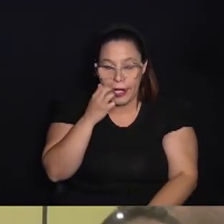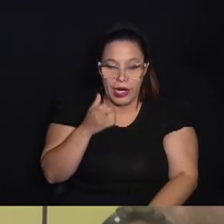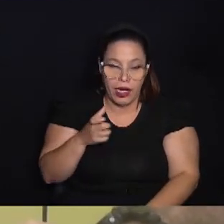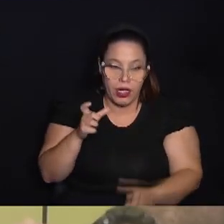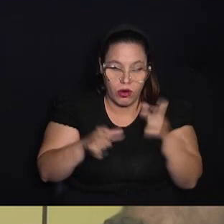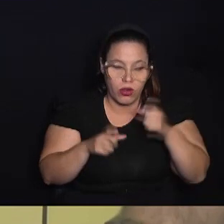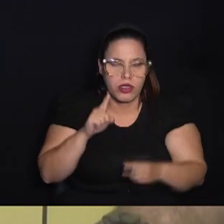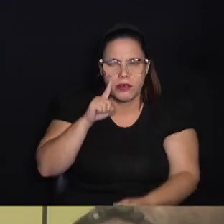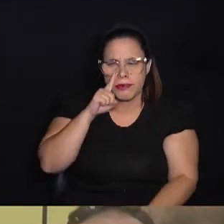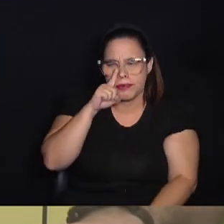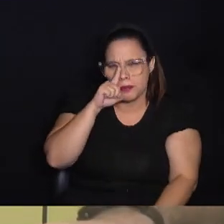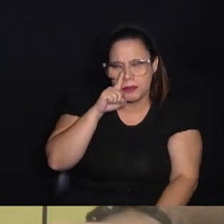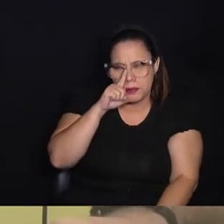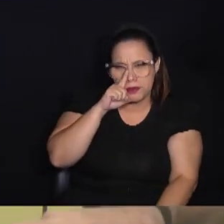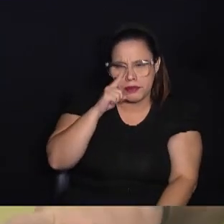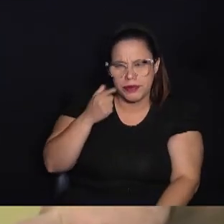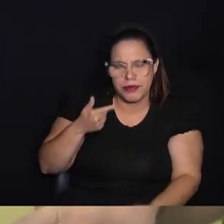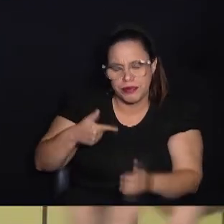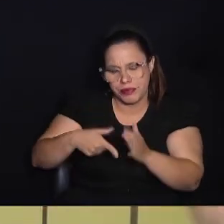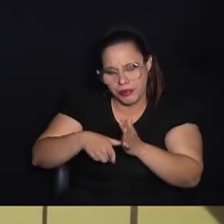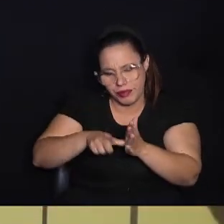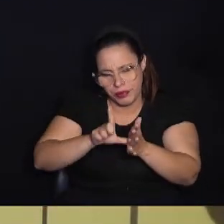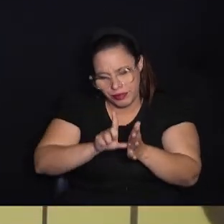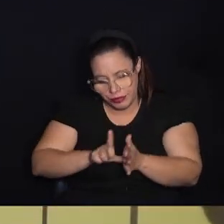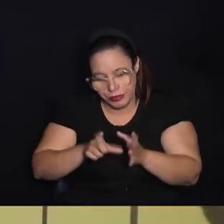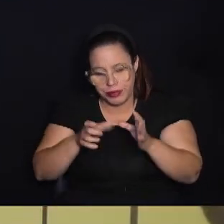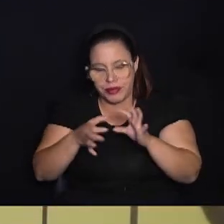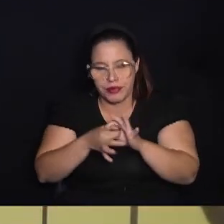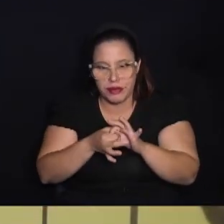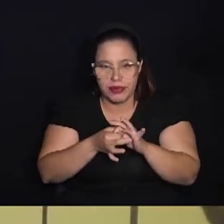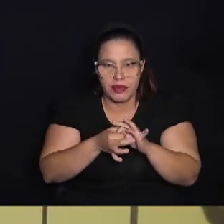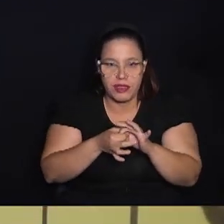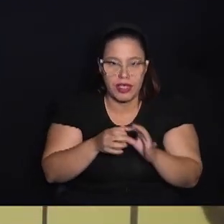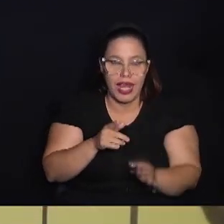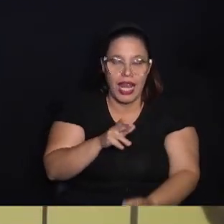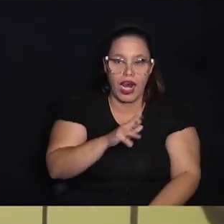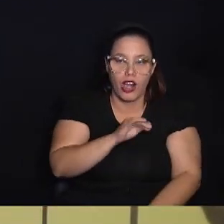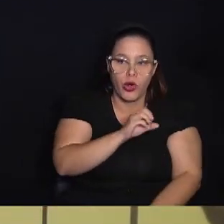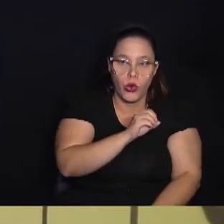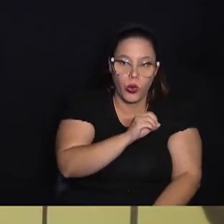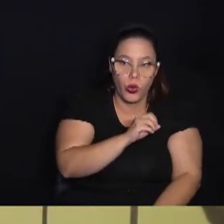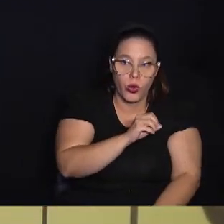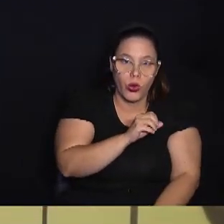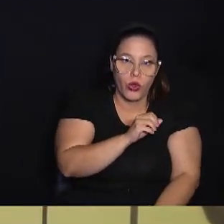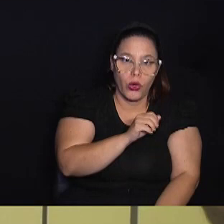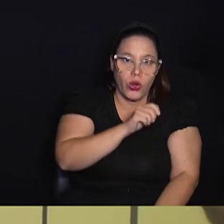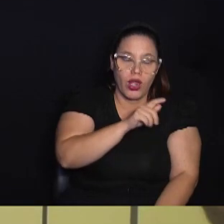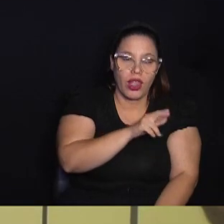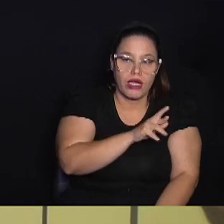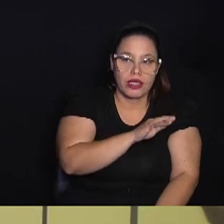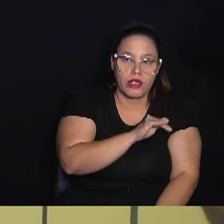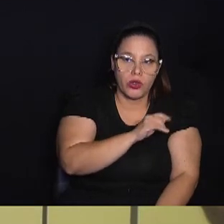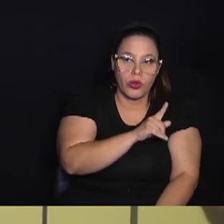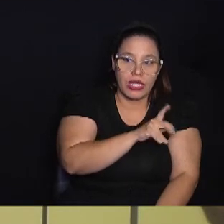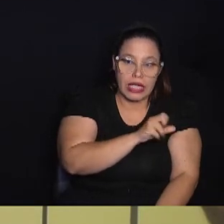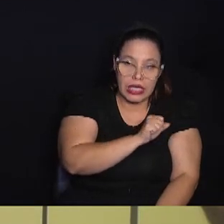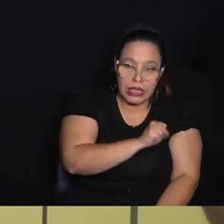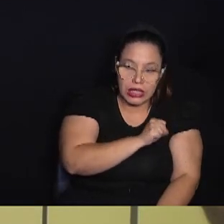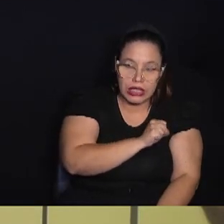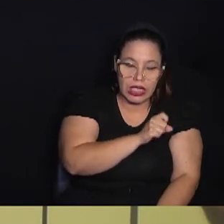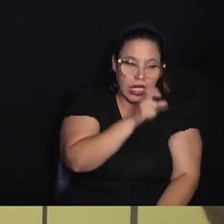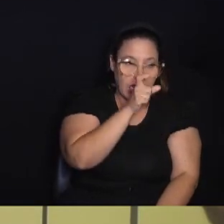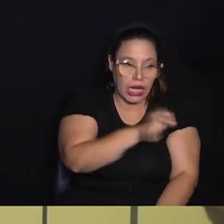antes desse período na época da escravatura ali onde que é largo das Andorinhas era Largo do Pelourinho então ali